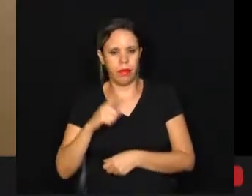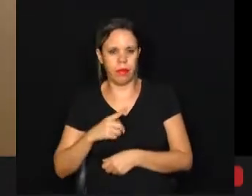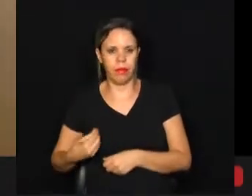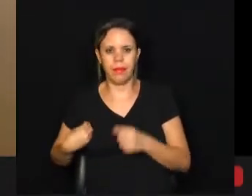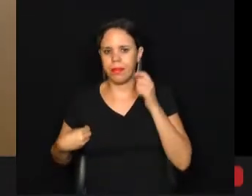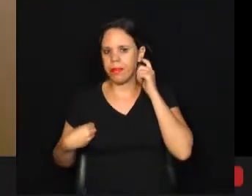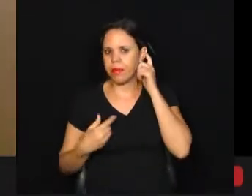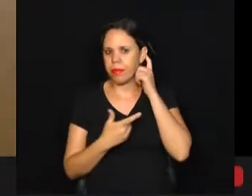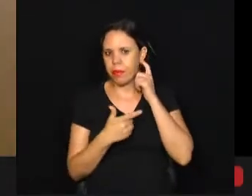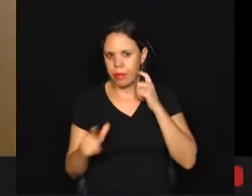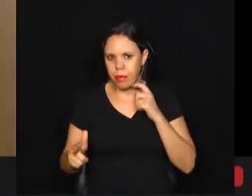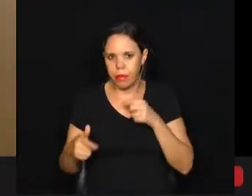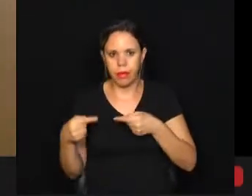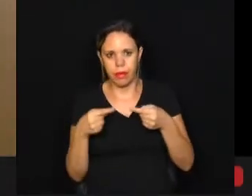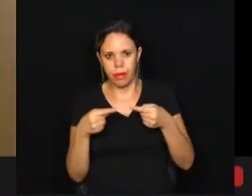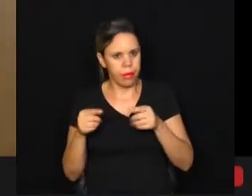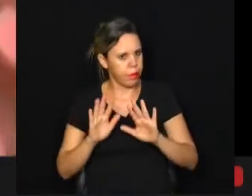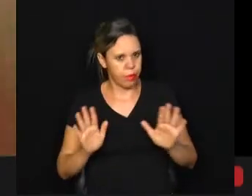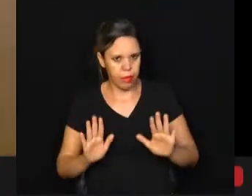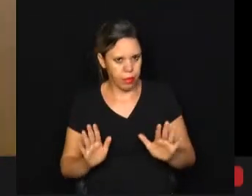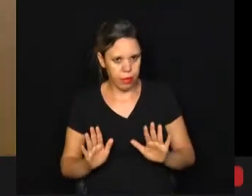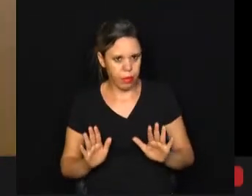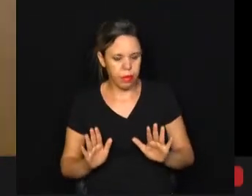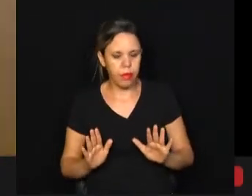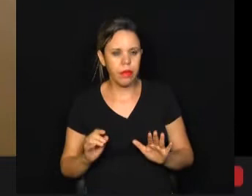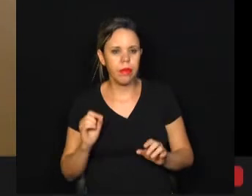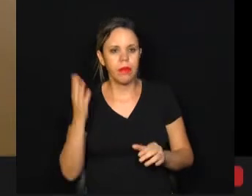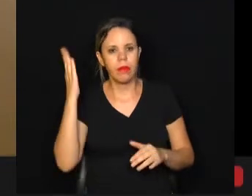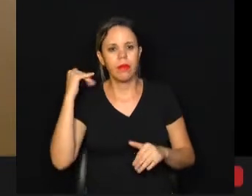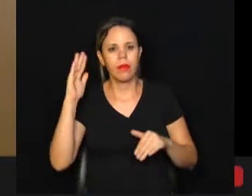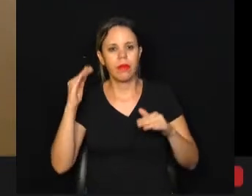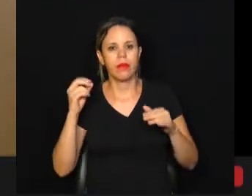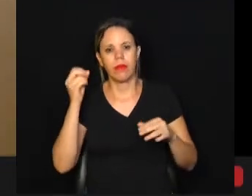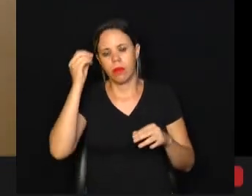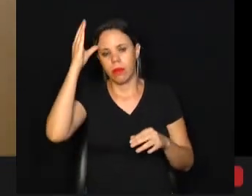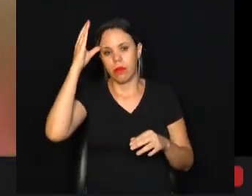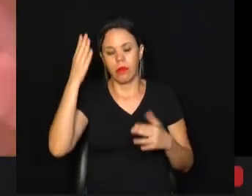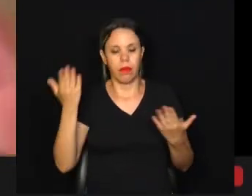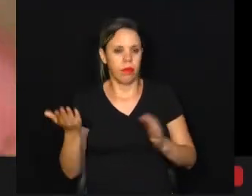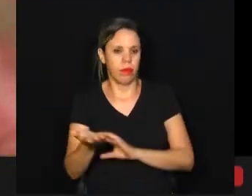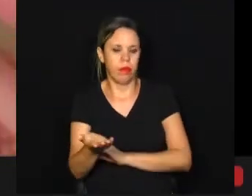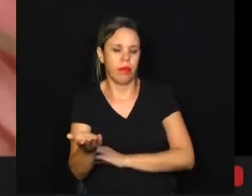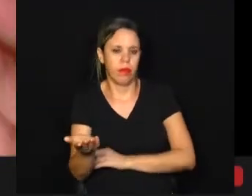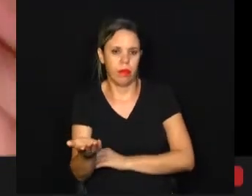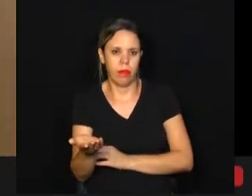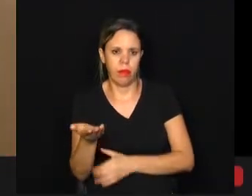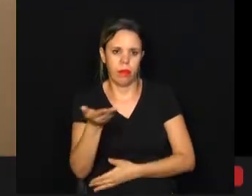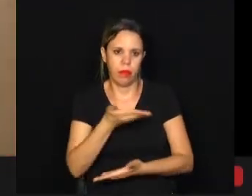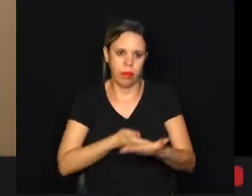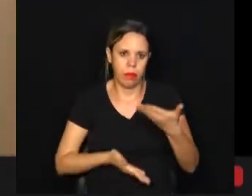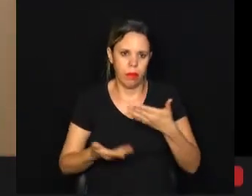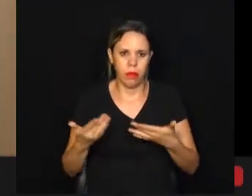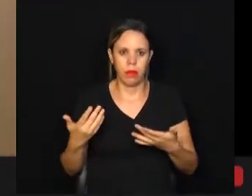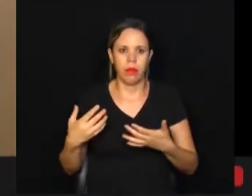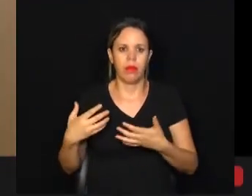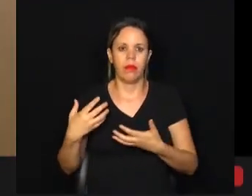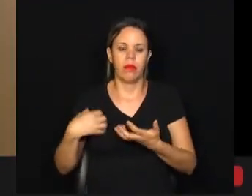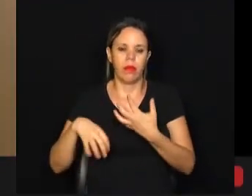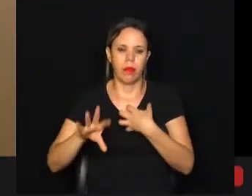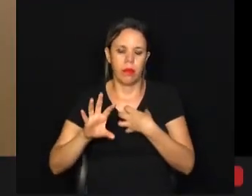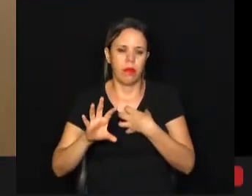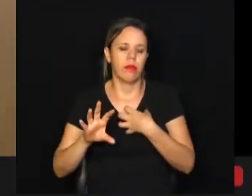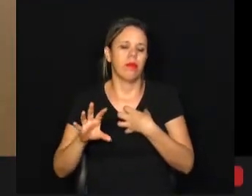é uma relação de competição, quem sabe mais. É uma relação de solidariedade, é